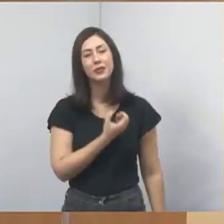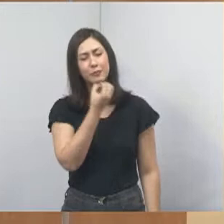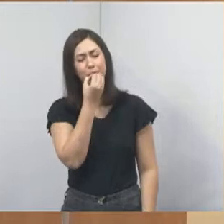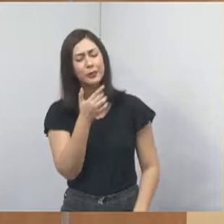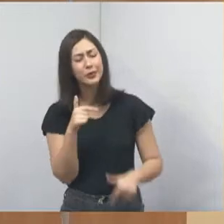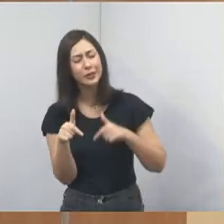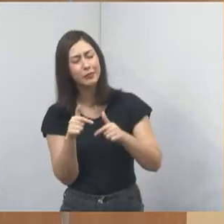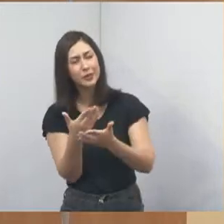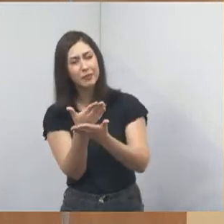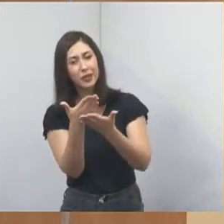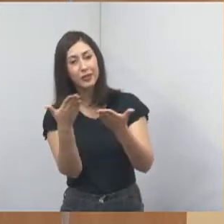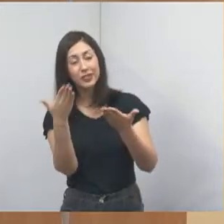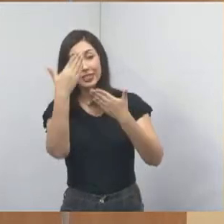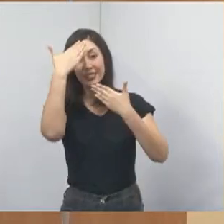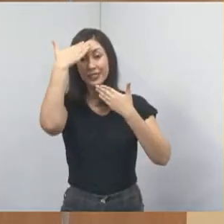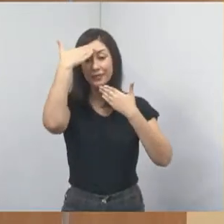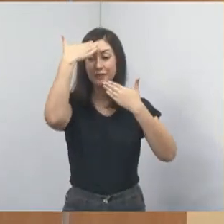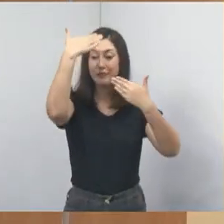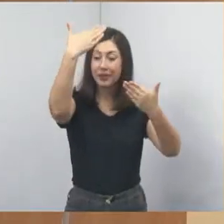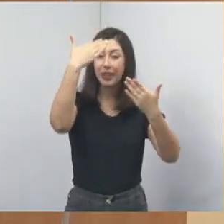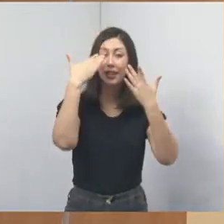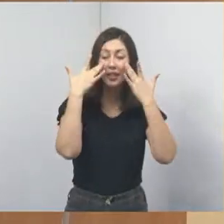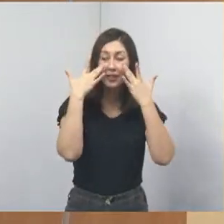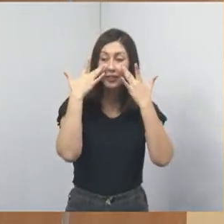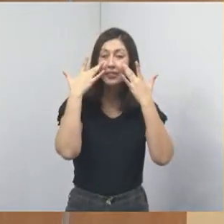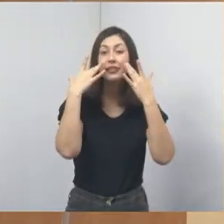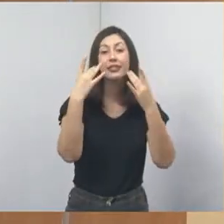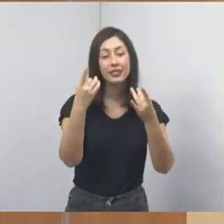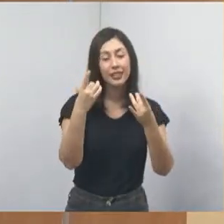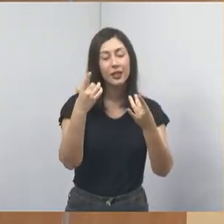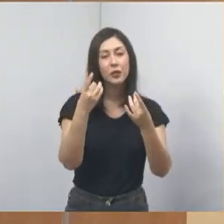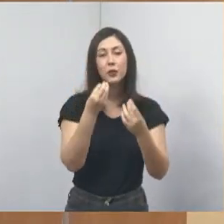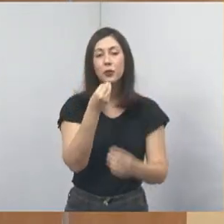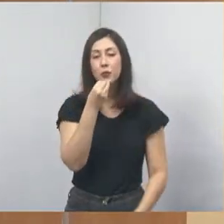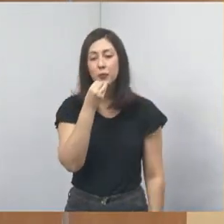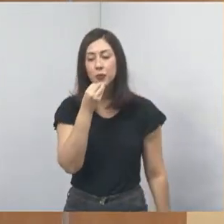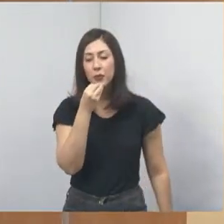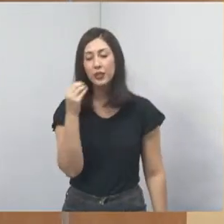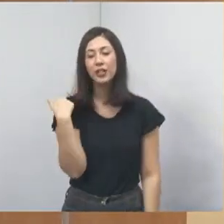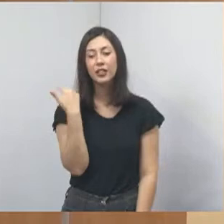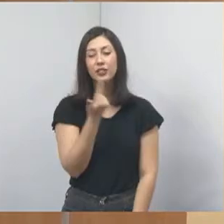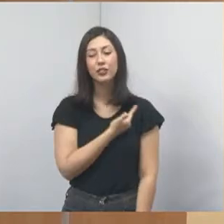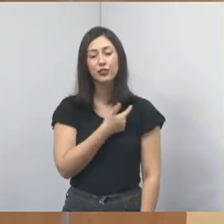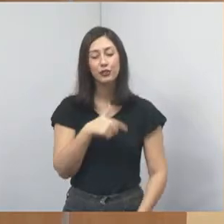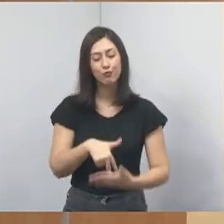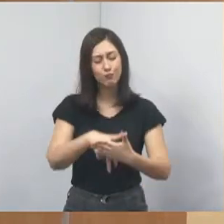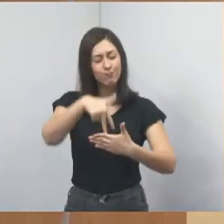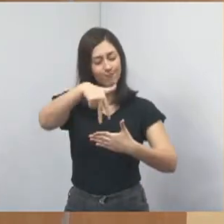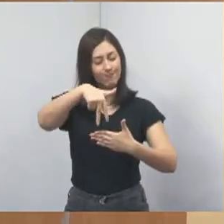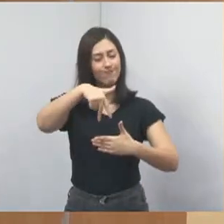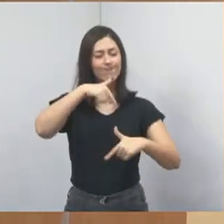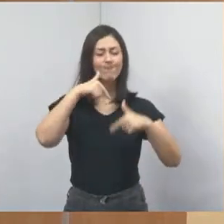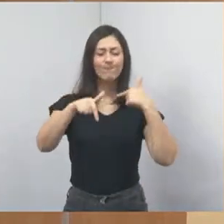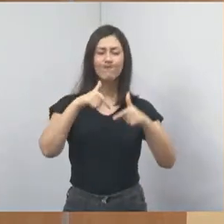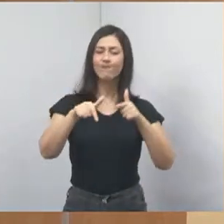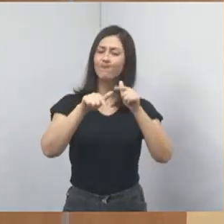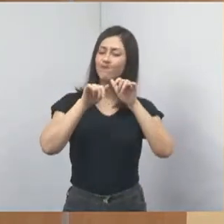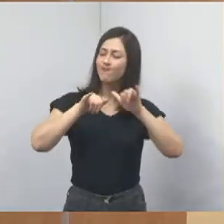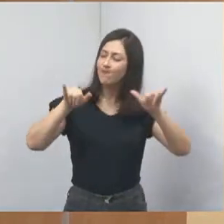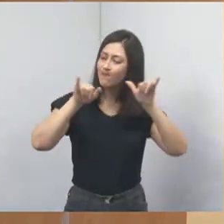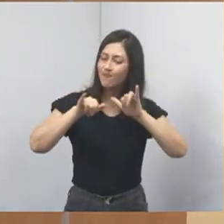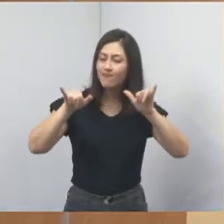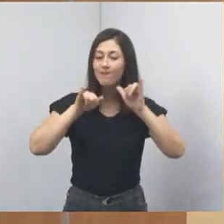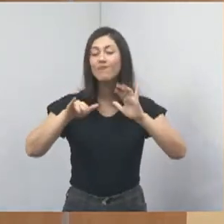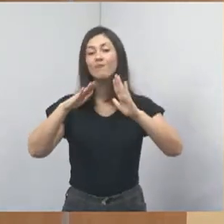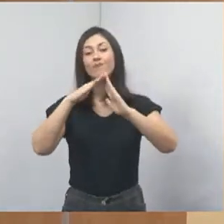para vocês e muito obrigado pela atenção, pela palavra e a gente poder aqui divulgar um pouquinho essa iniciativa